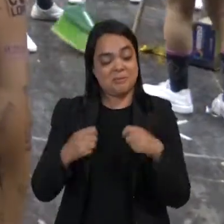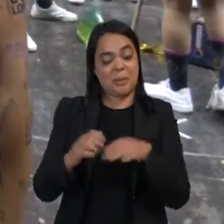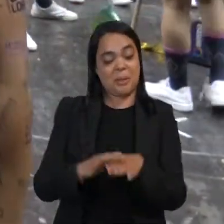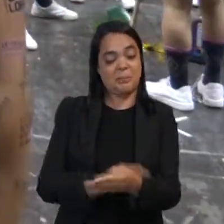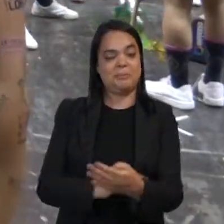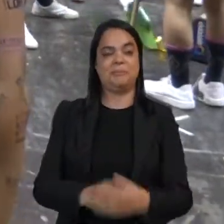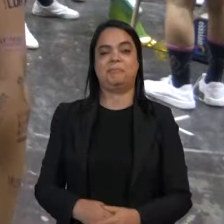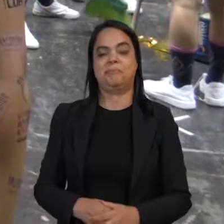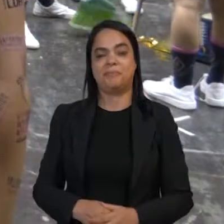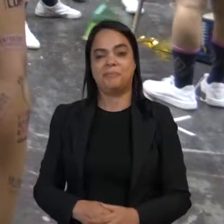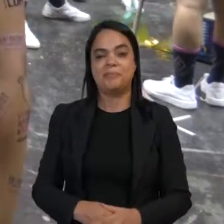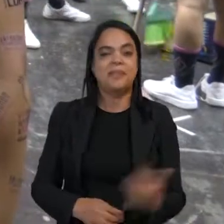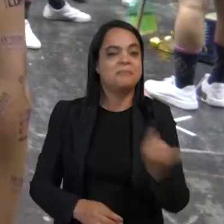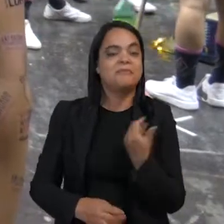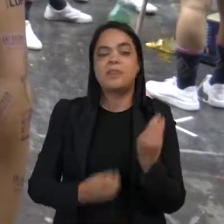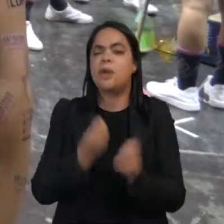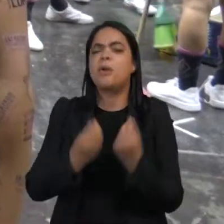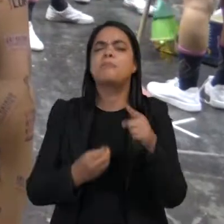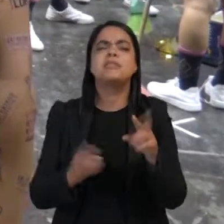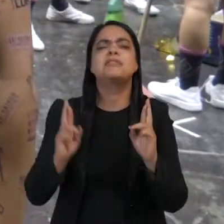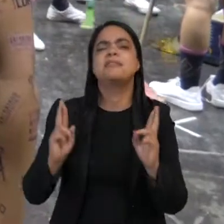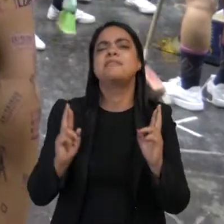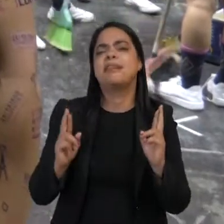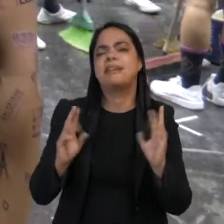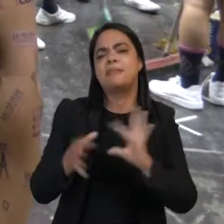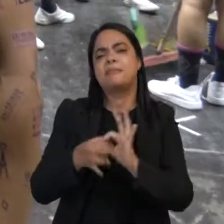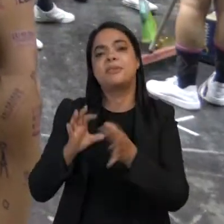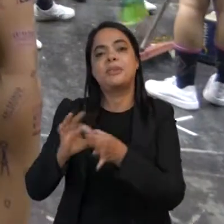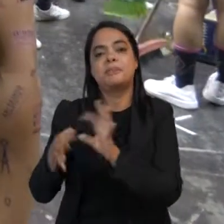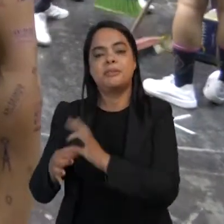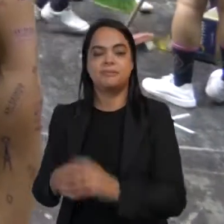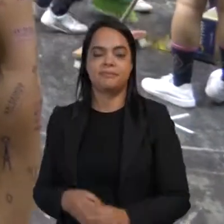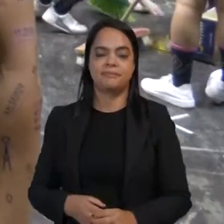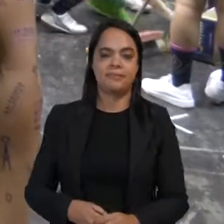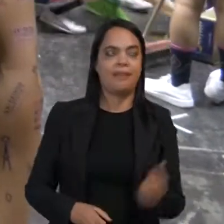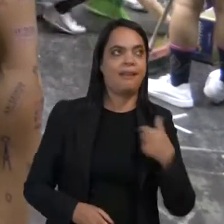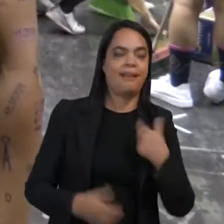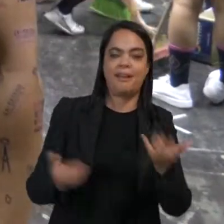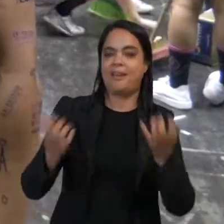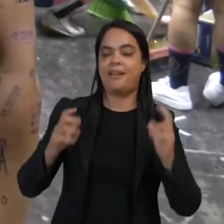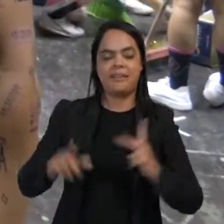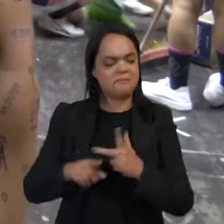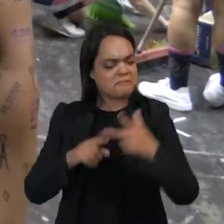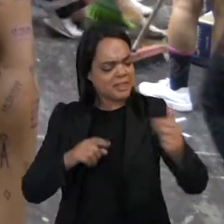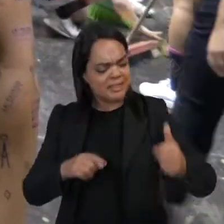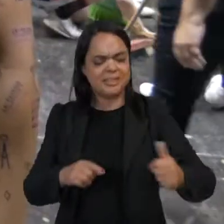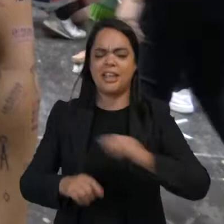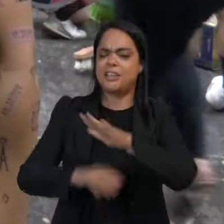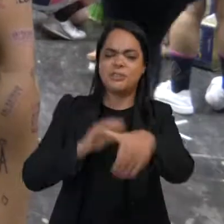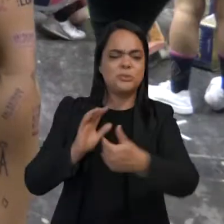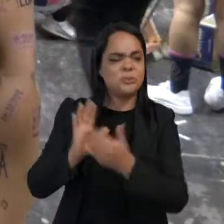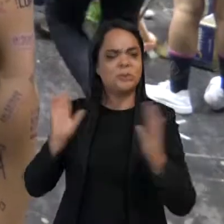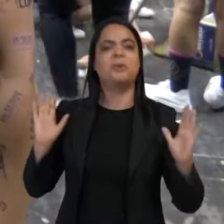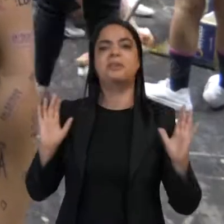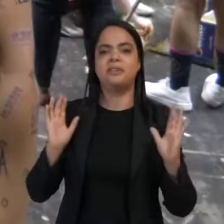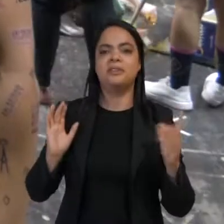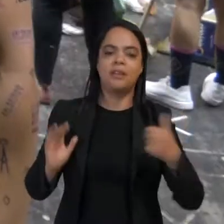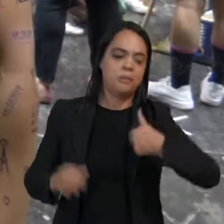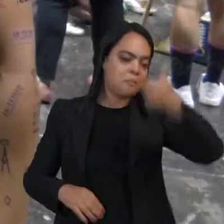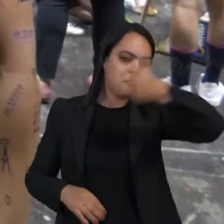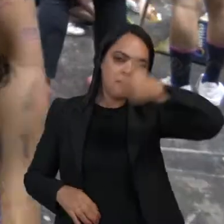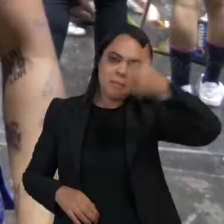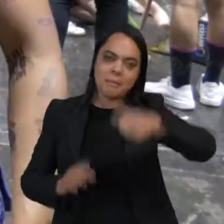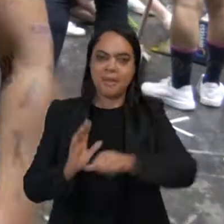ainda. E fala pra mim, qual a sua expectativa pra Olimpíadas este ano? A expectativa é arrasar, né? Cair pra cima e ganhar de todo mundo,